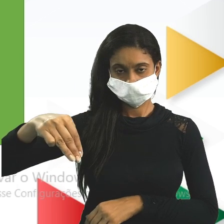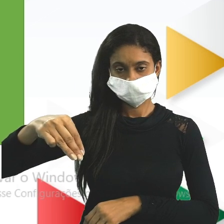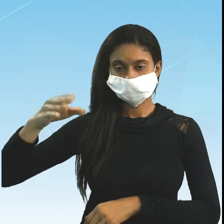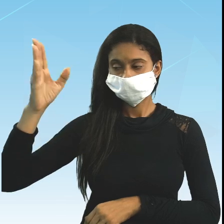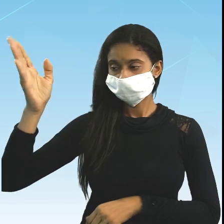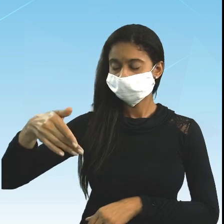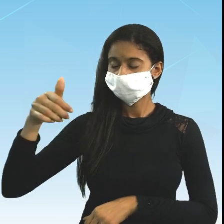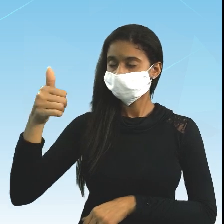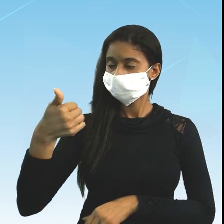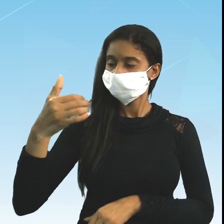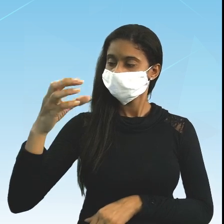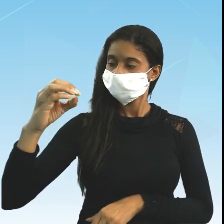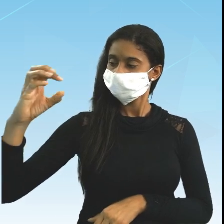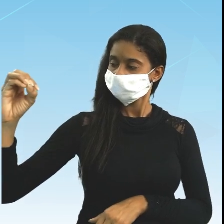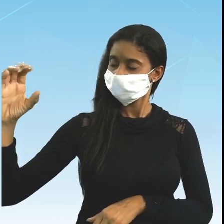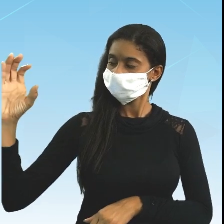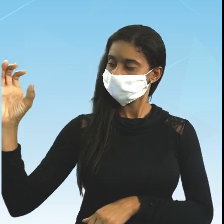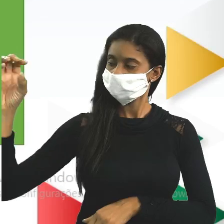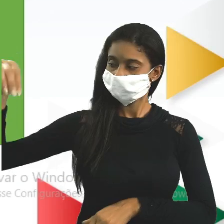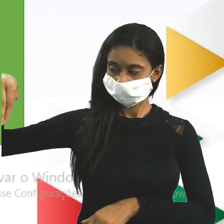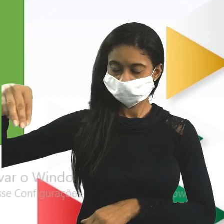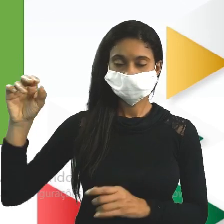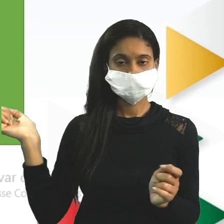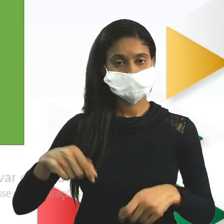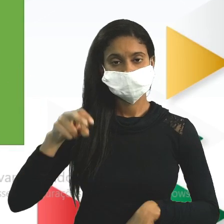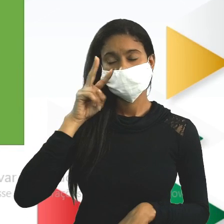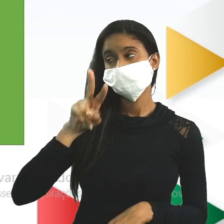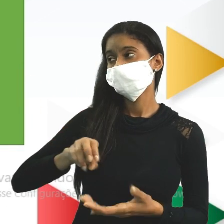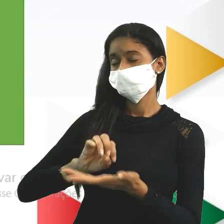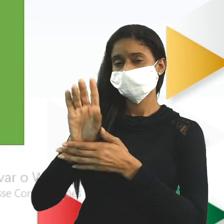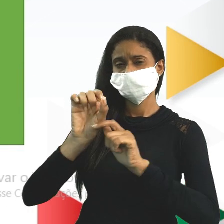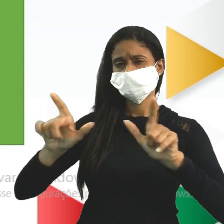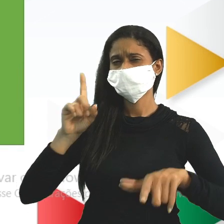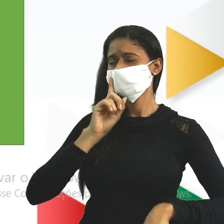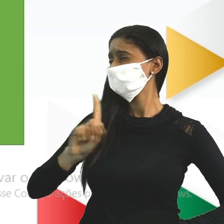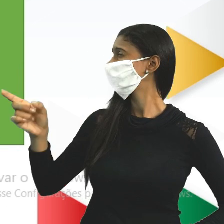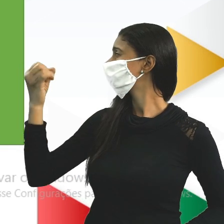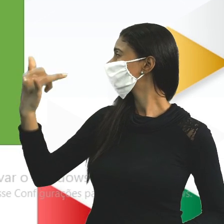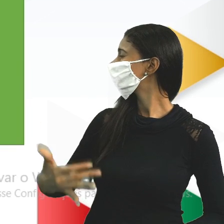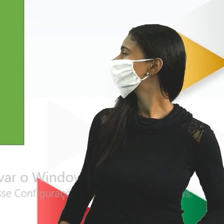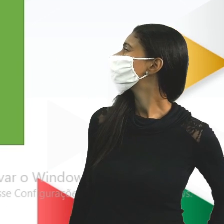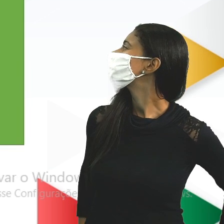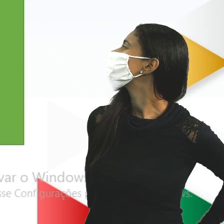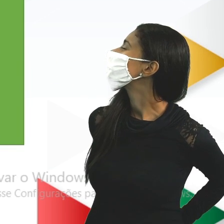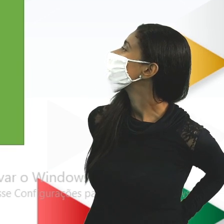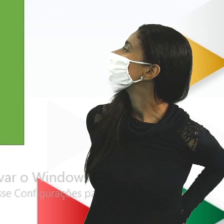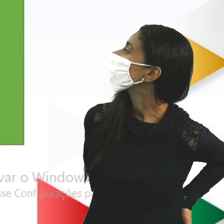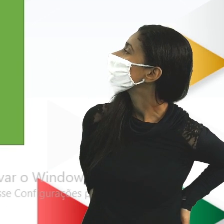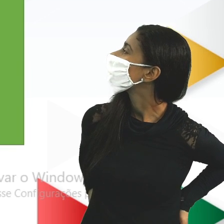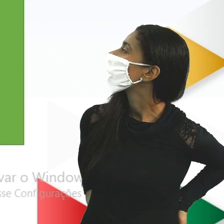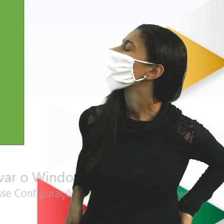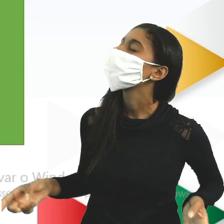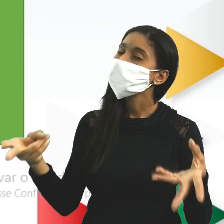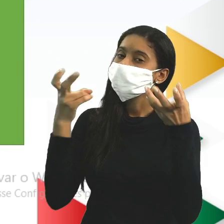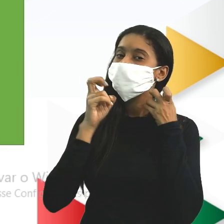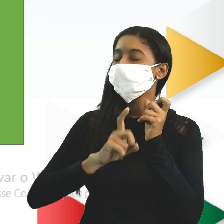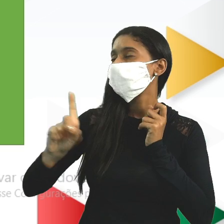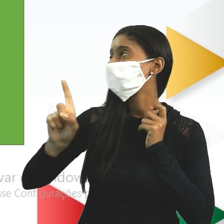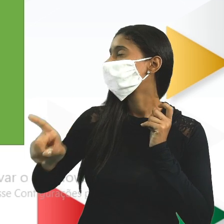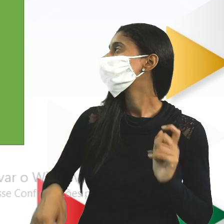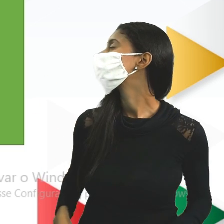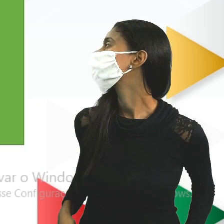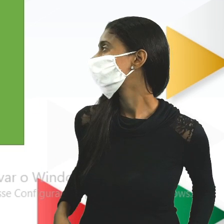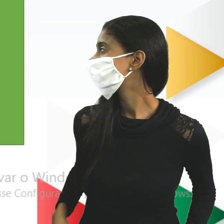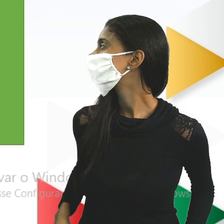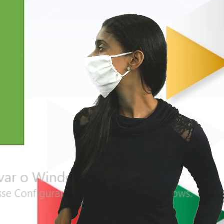cm/100 cm. Olha aí direitinho nesse slide aí o que eu acabei de falar para vocês. Estão observando meus cotocos de